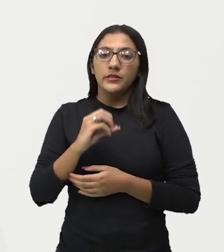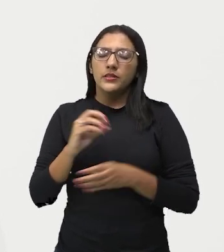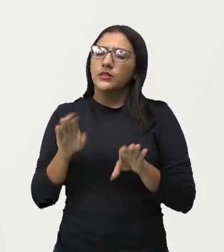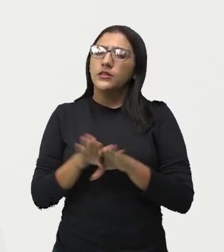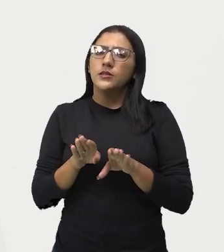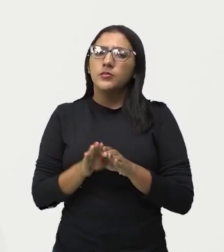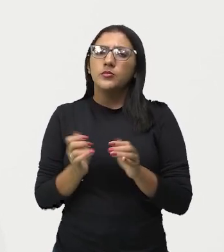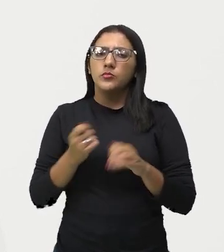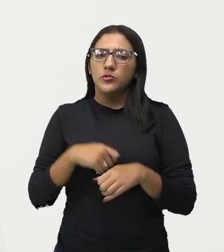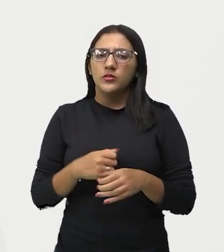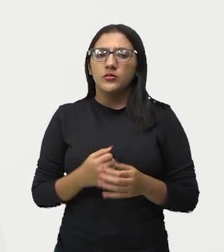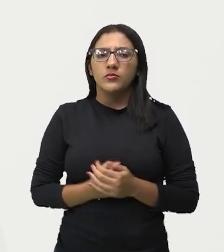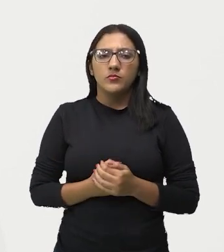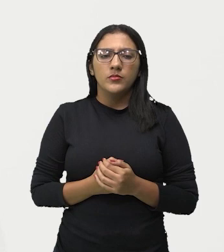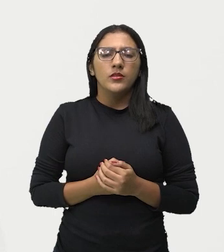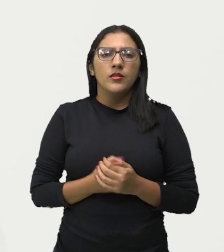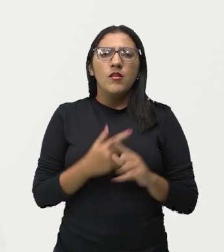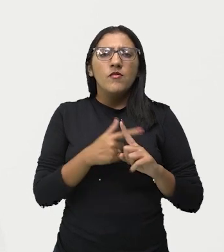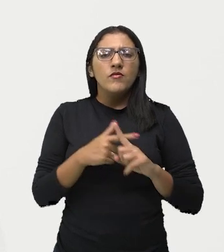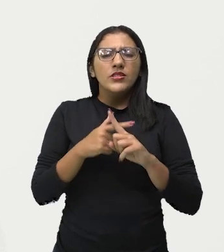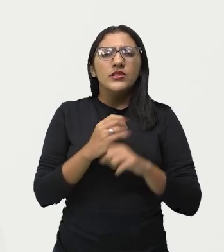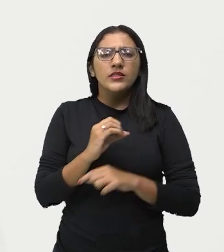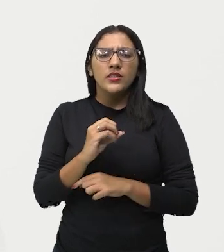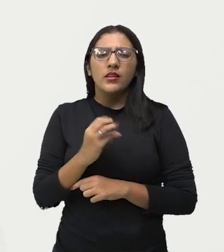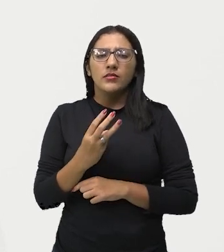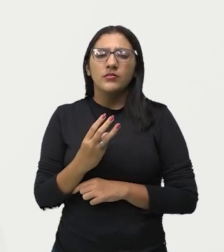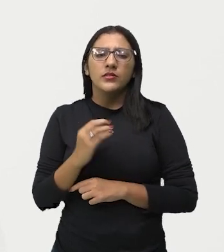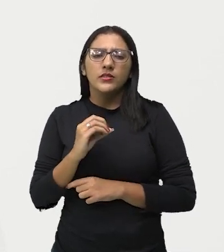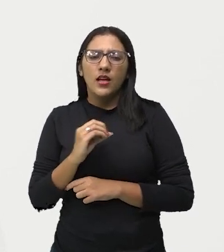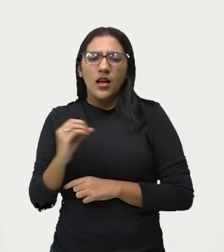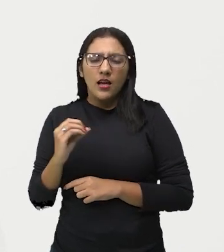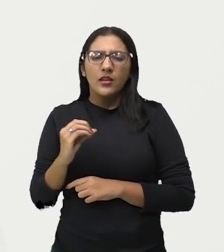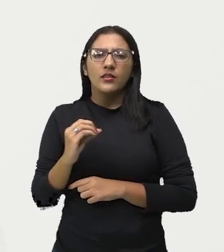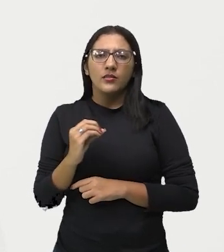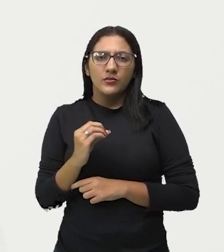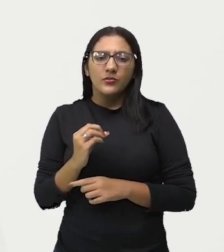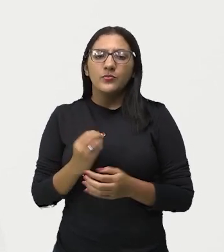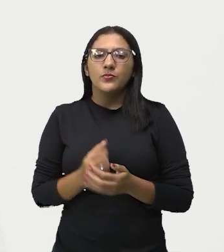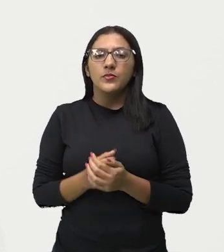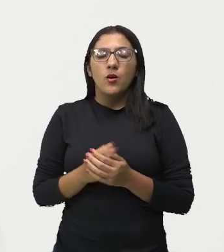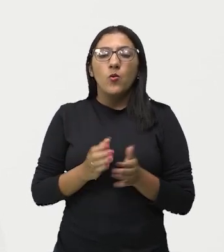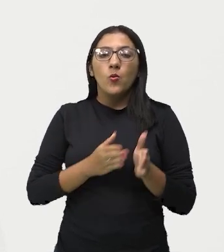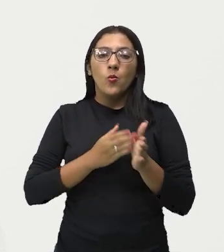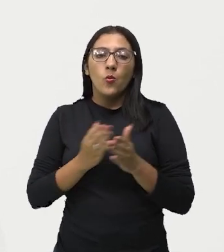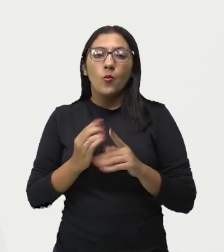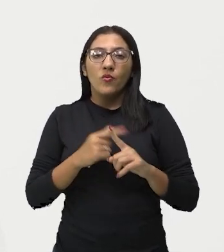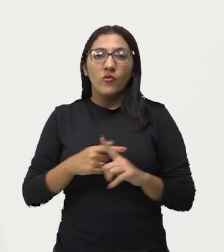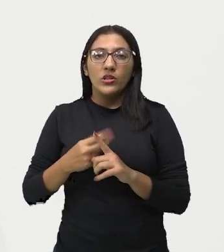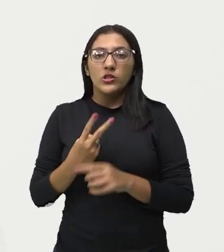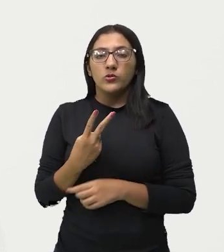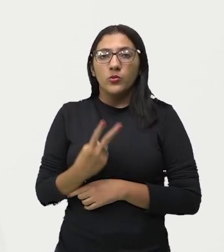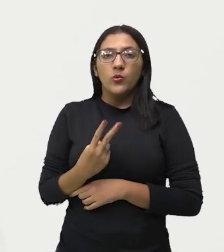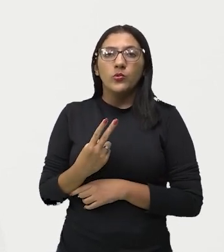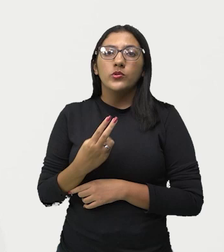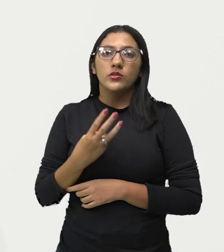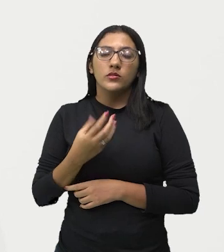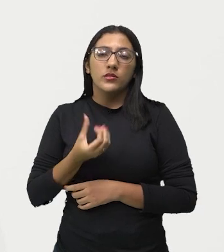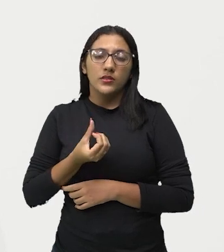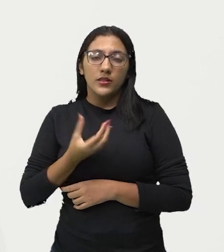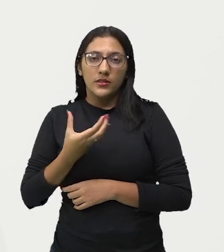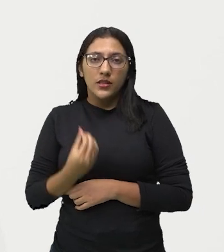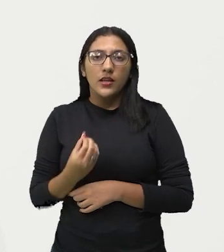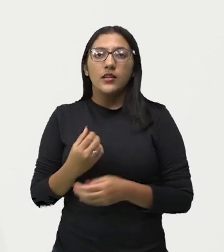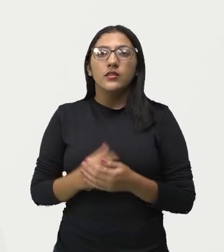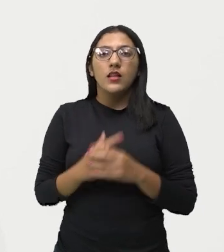ideia, ó. 30 vezes 0, 0. 30 vezes 1, 30. 30 vezes 2, 60. 30